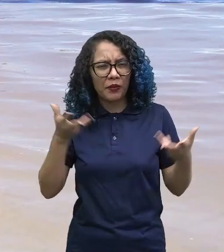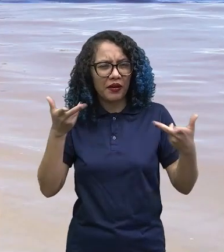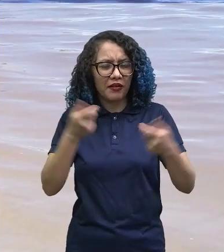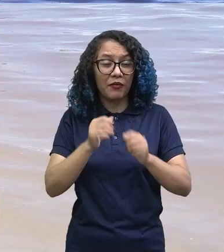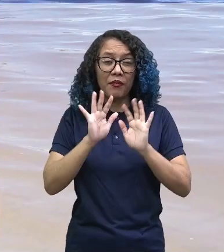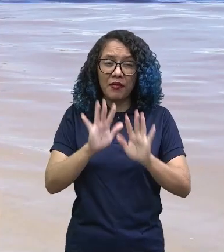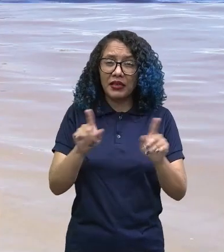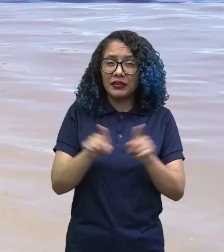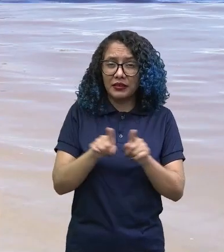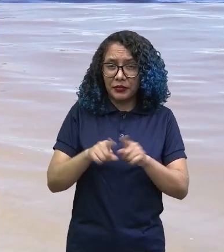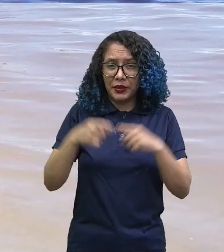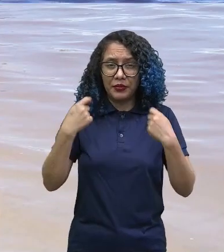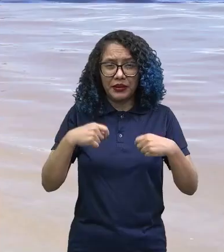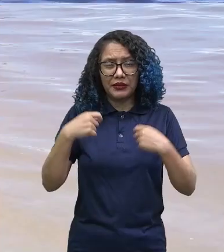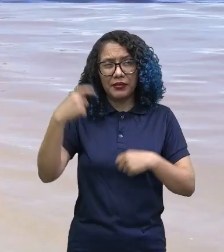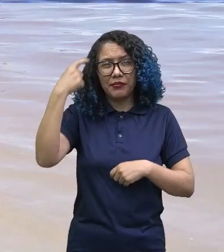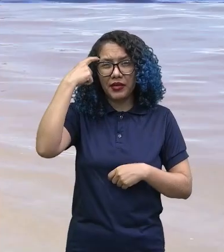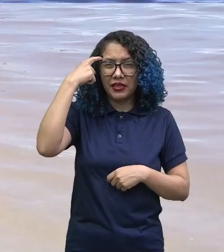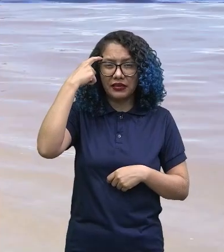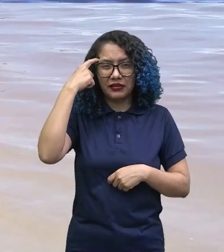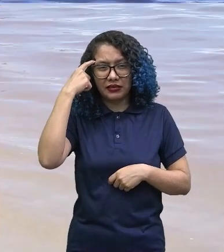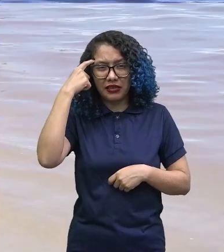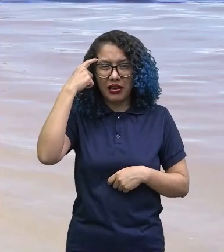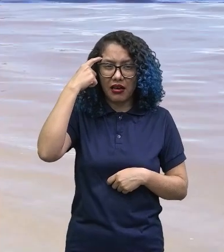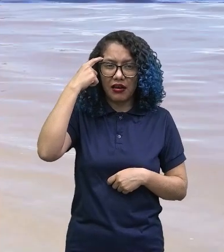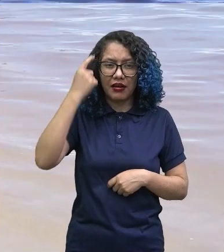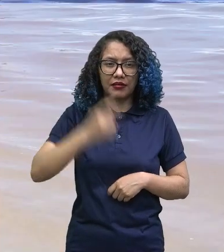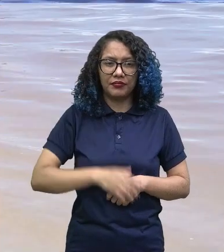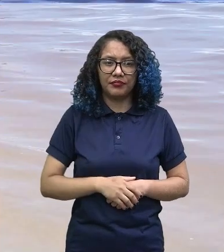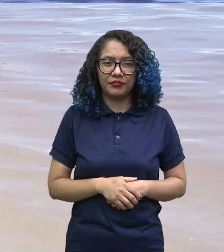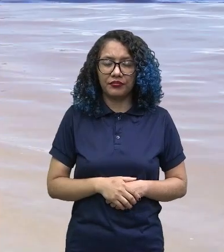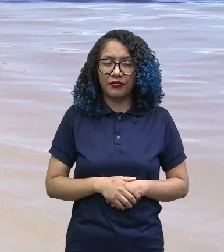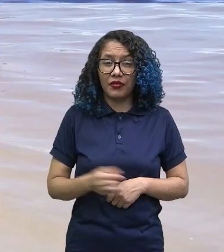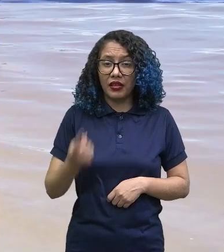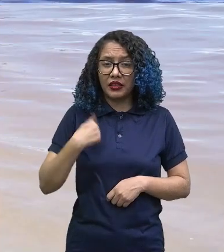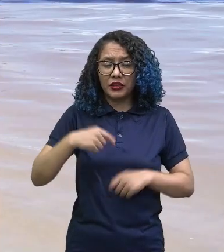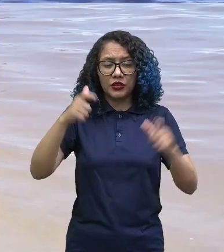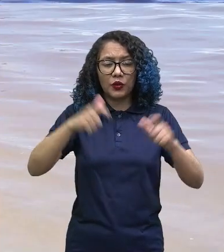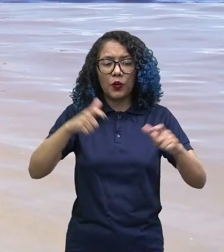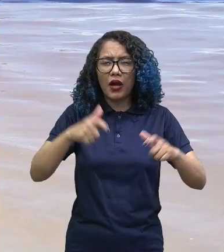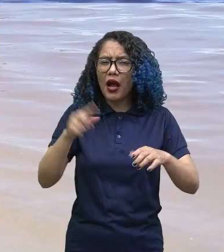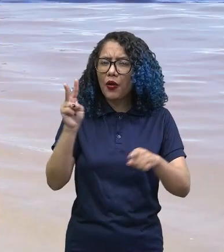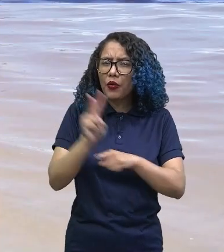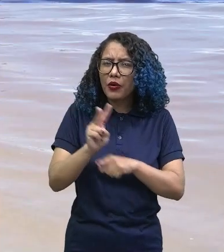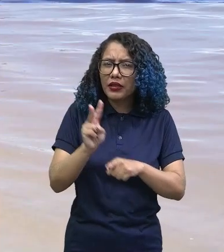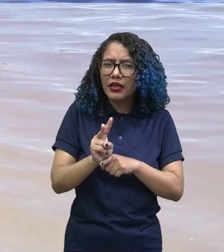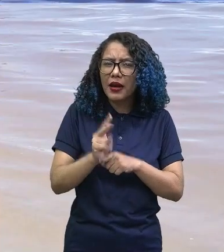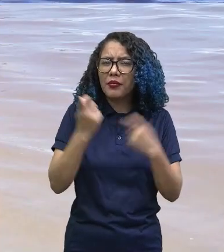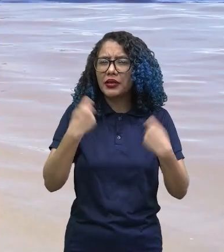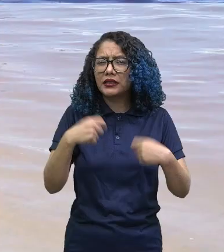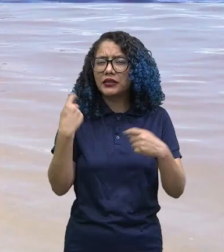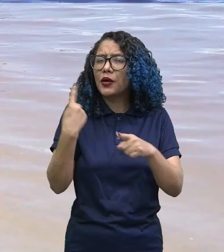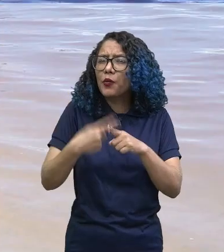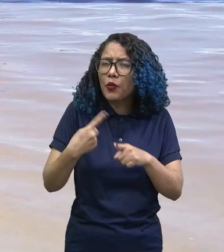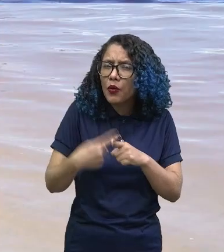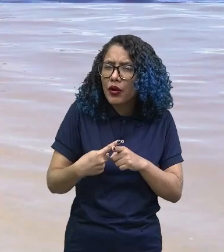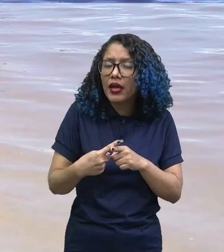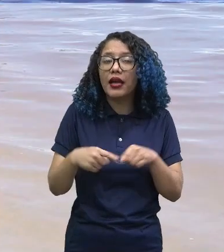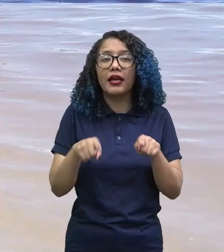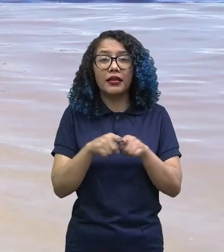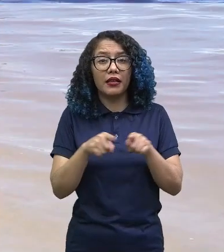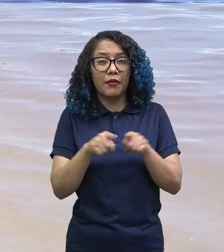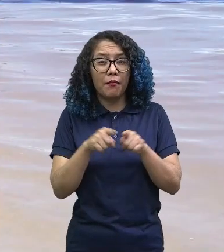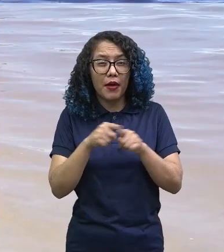ficar pensando por que eu tenho que preservar e perceber e também observar que muitas